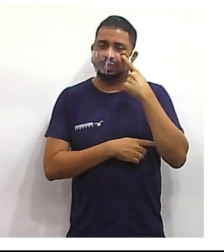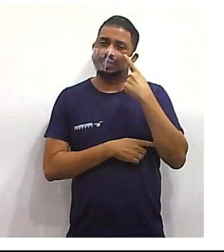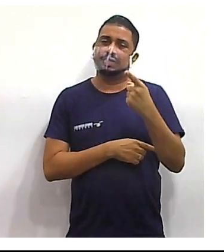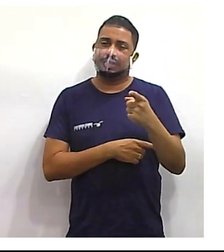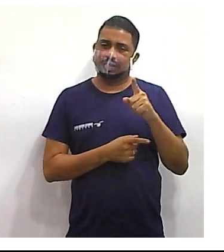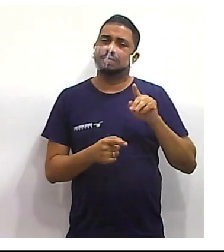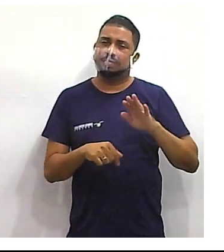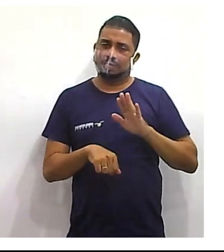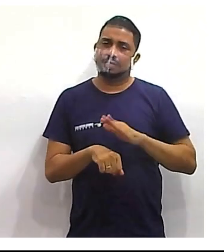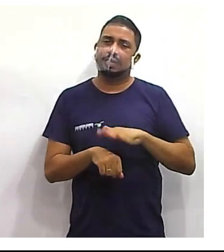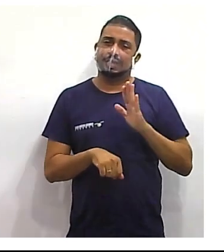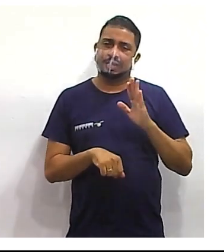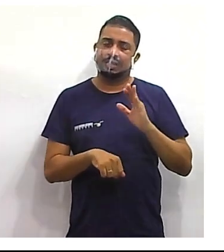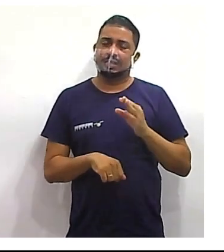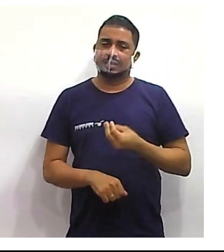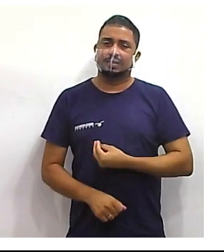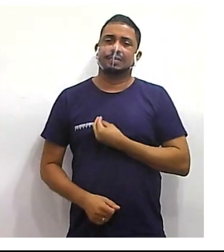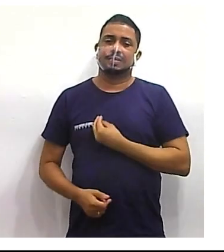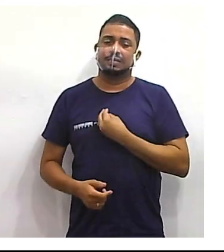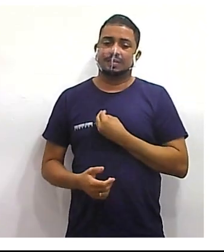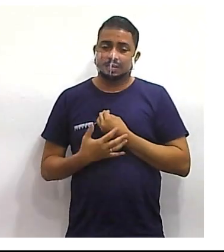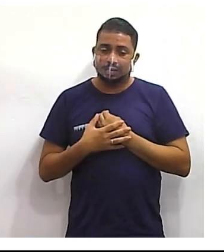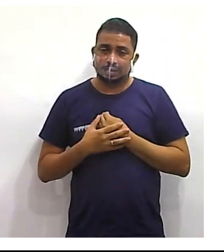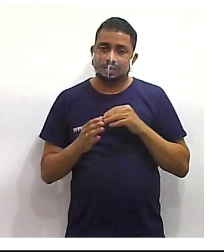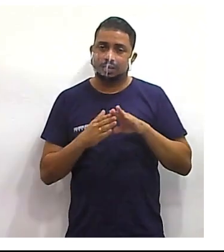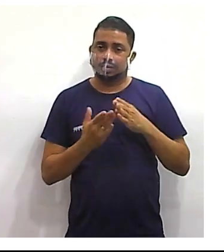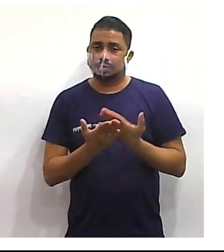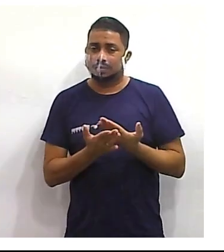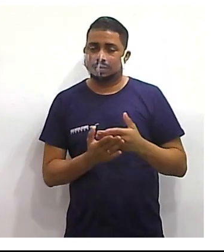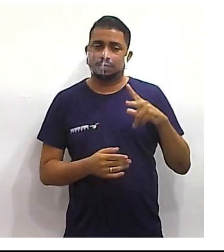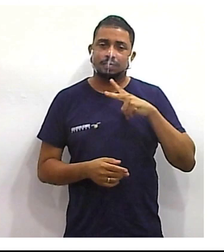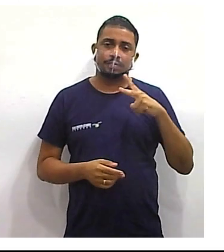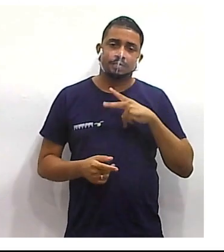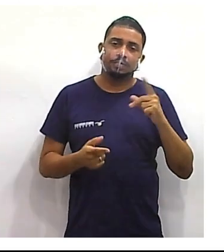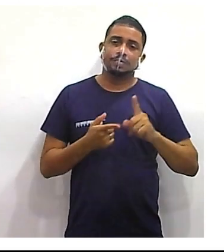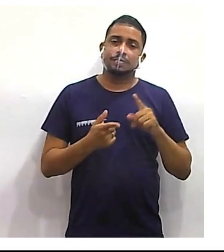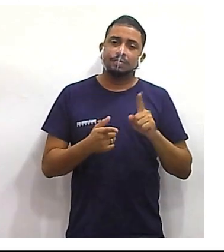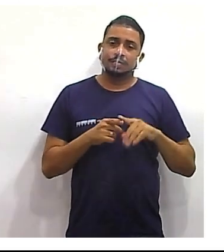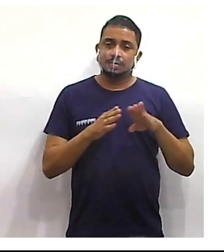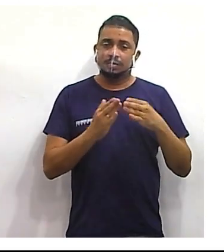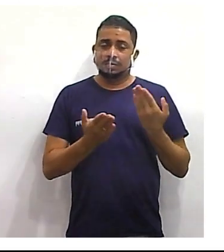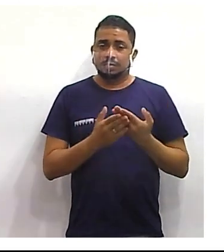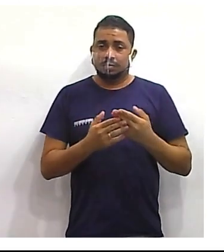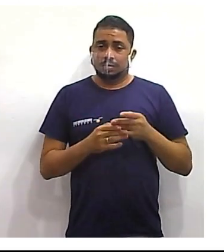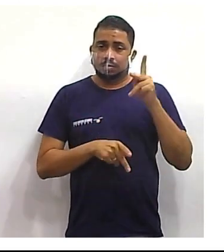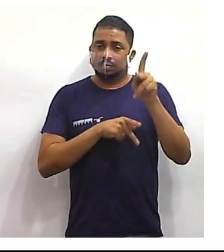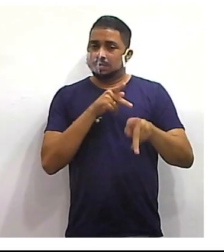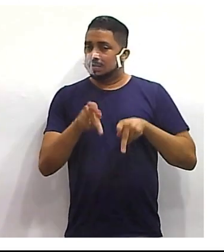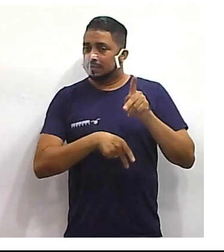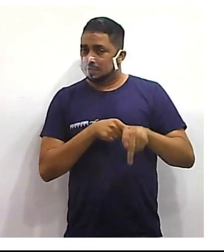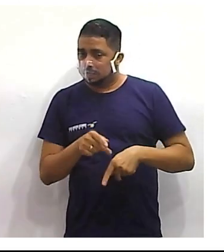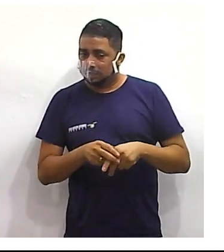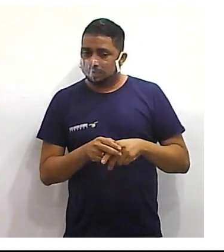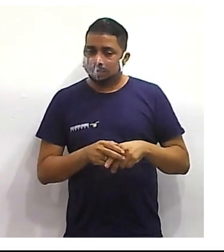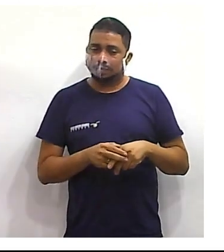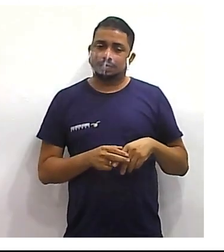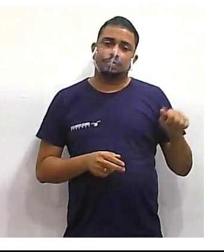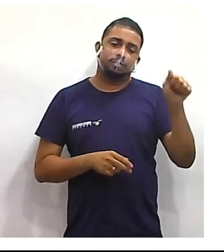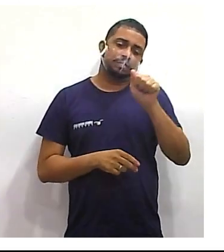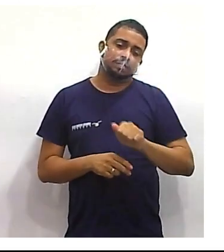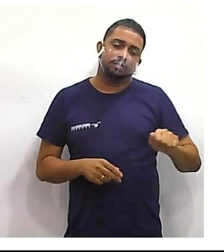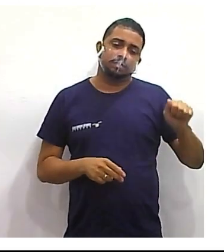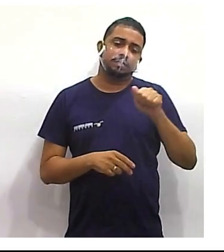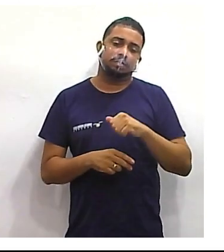mais frequência, tanto nas escolas particulares quanto nas escolas públicas, é a Associação de Pais e